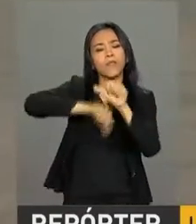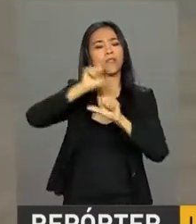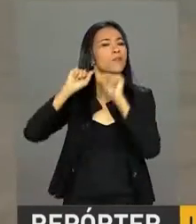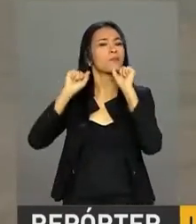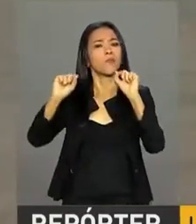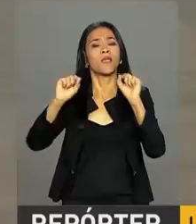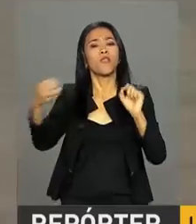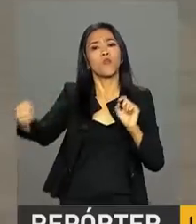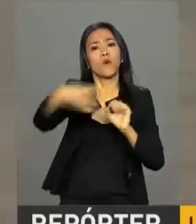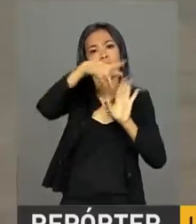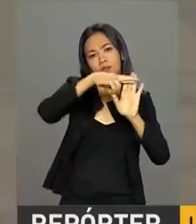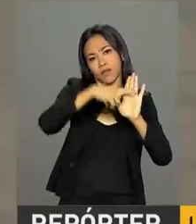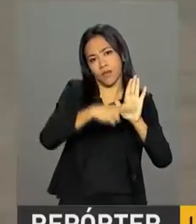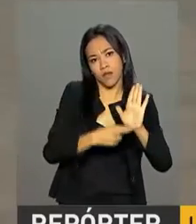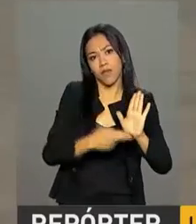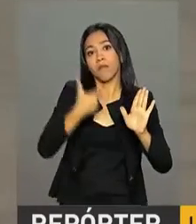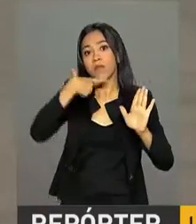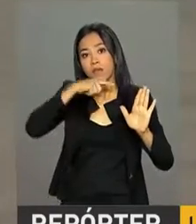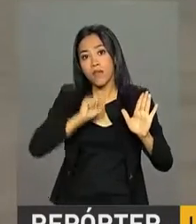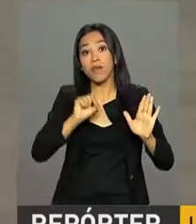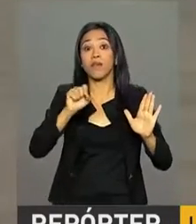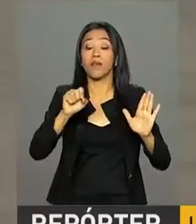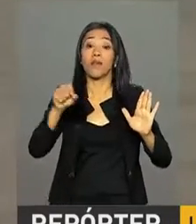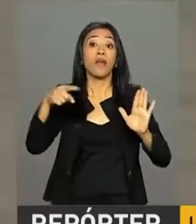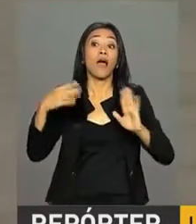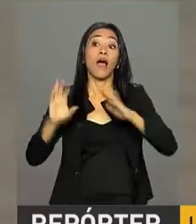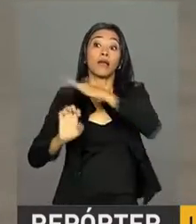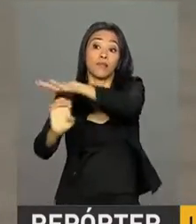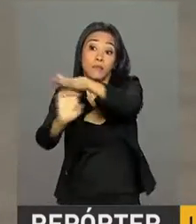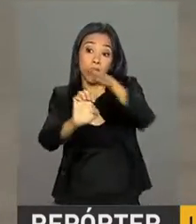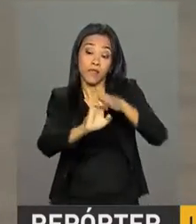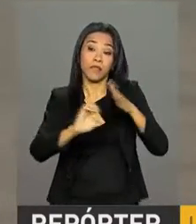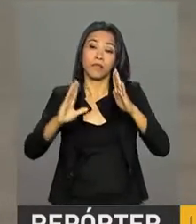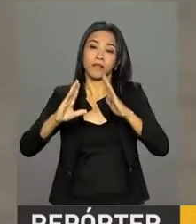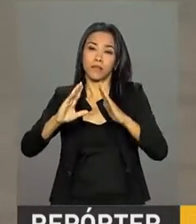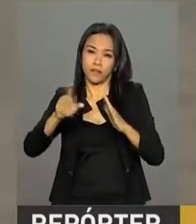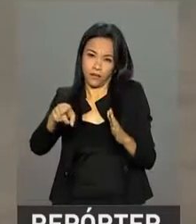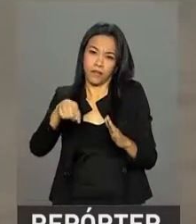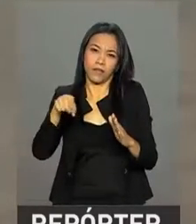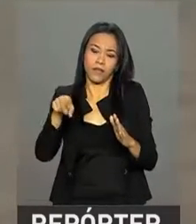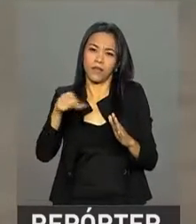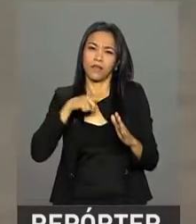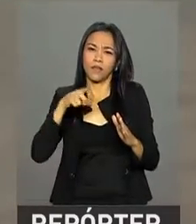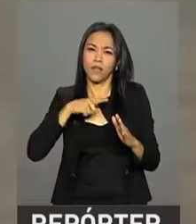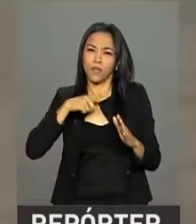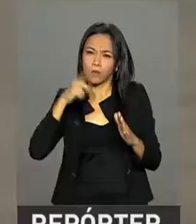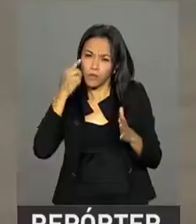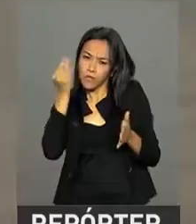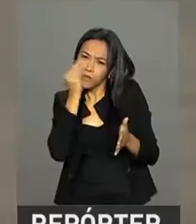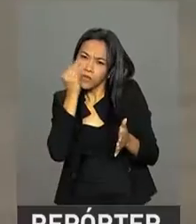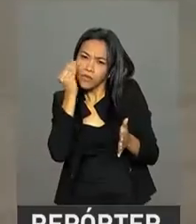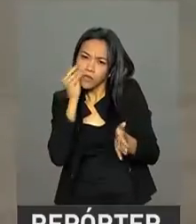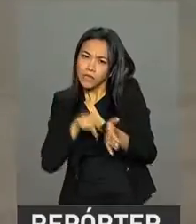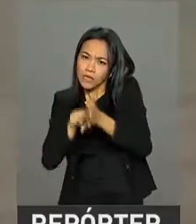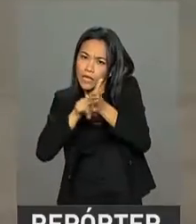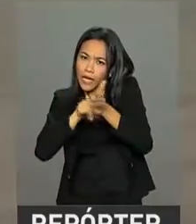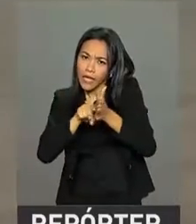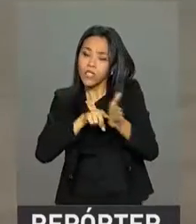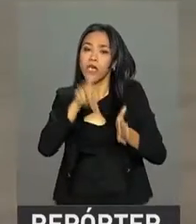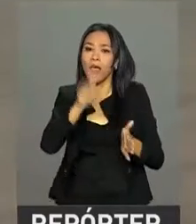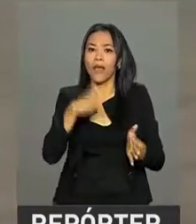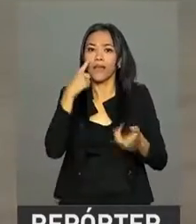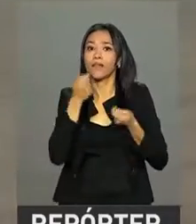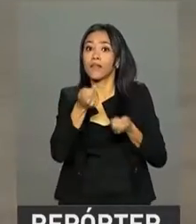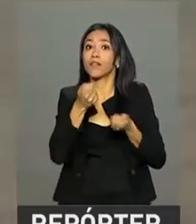novas exigências para o credenciamento das clínicas que fazem os testes toxicológicos a ideia é combater qualquer tentativa